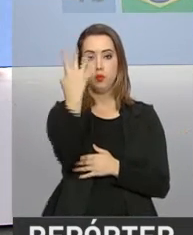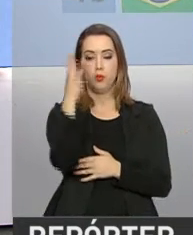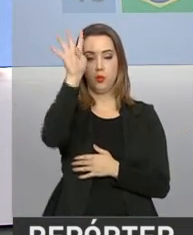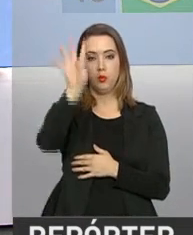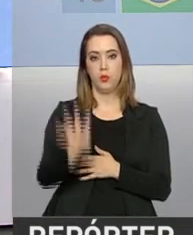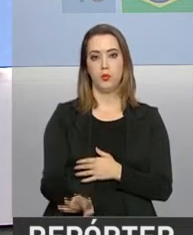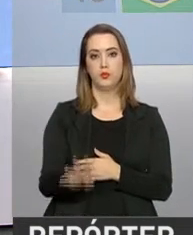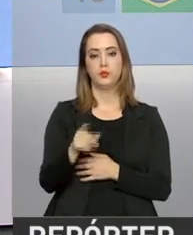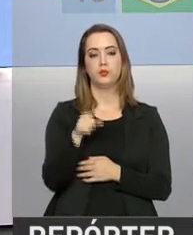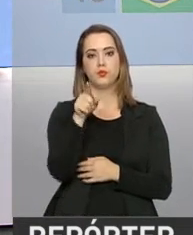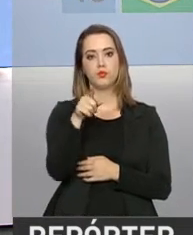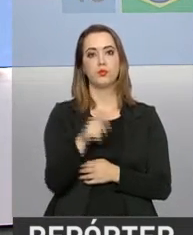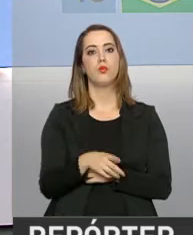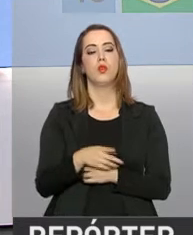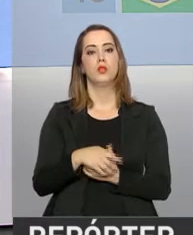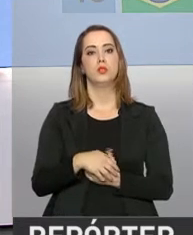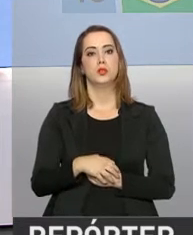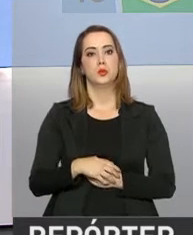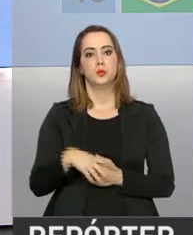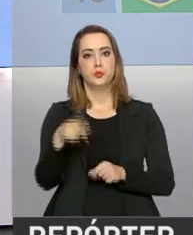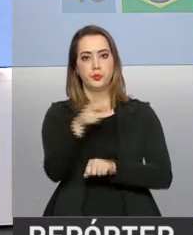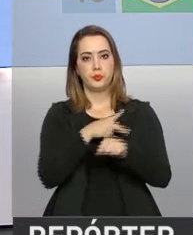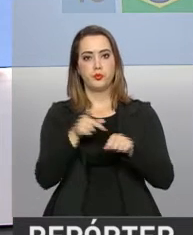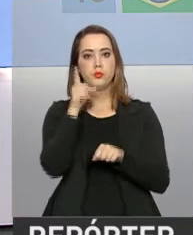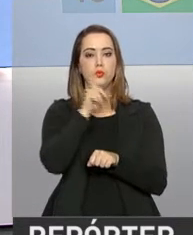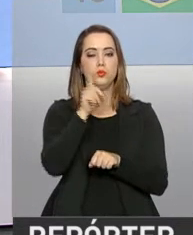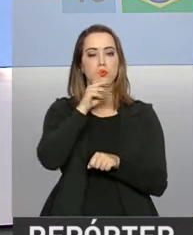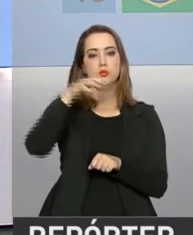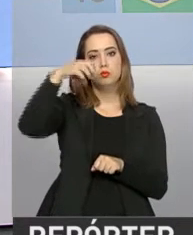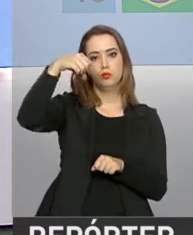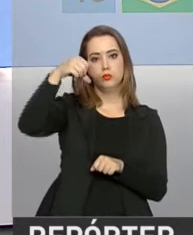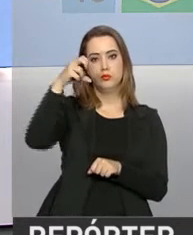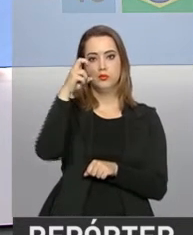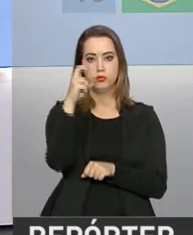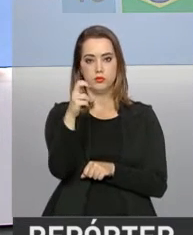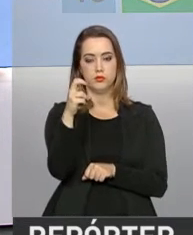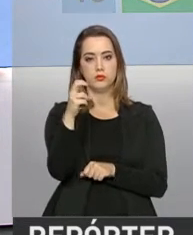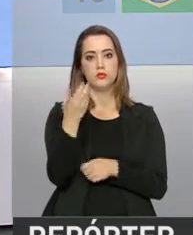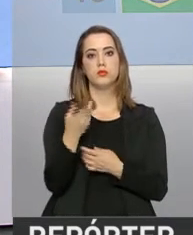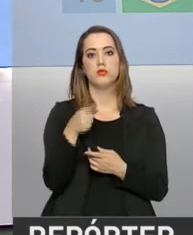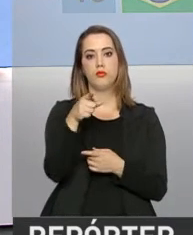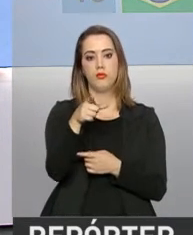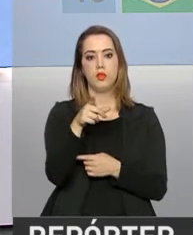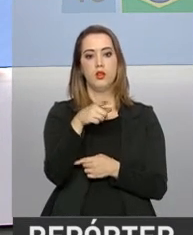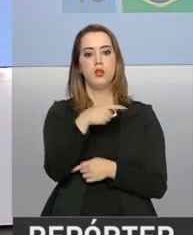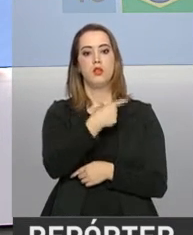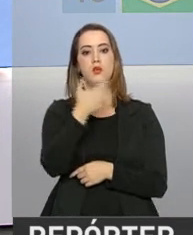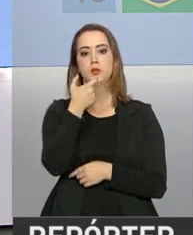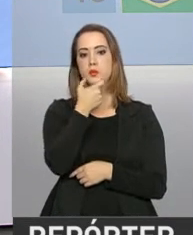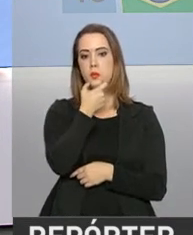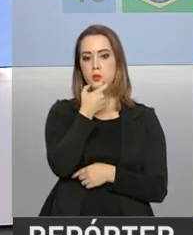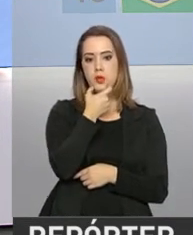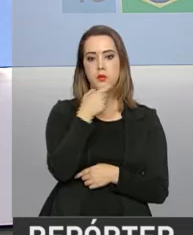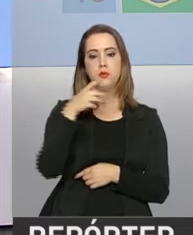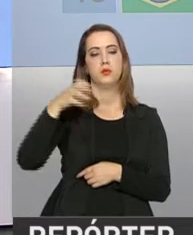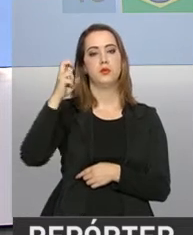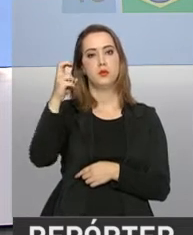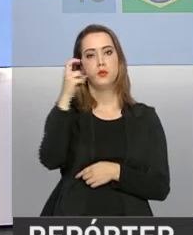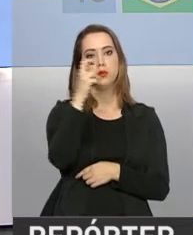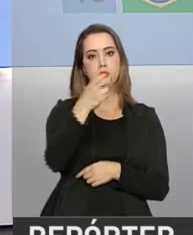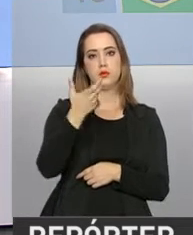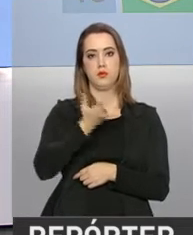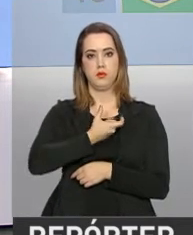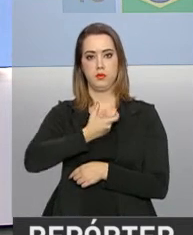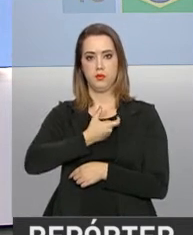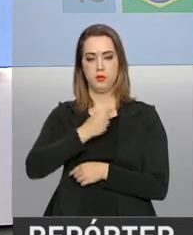Estados Unidos lideram com 95 medalhas no total, 32 de ouro. A Grã-Bretanha segue em segundo lugar com 55